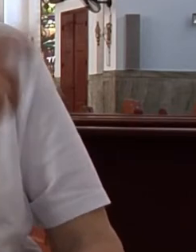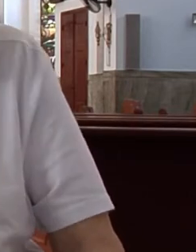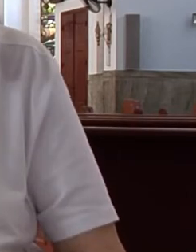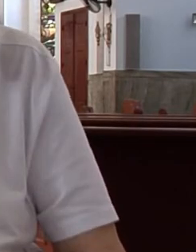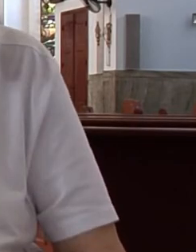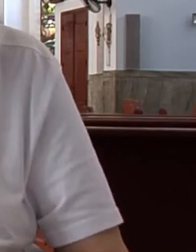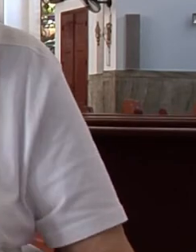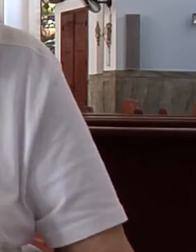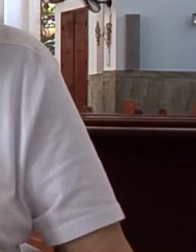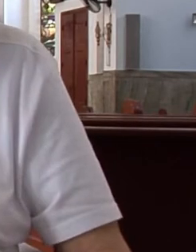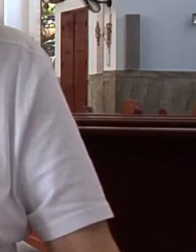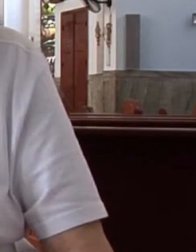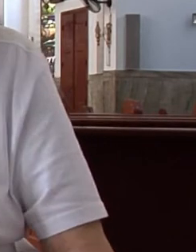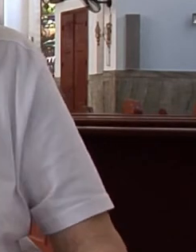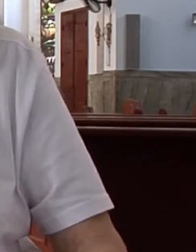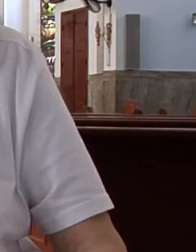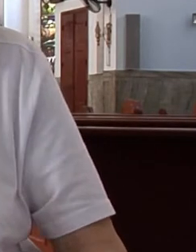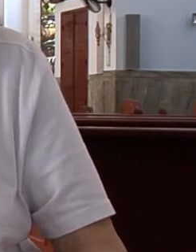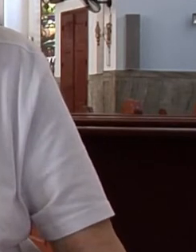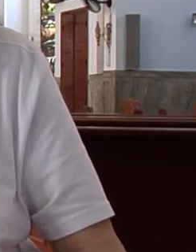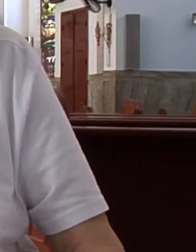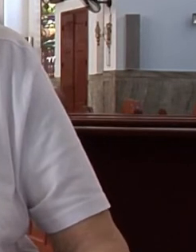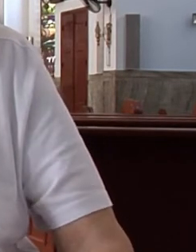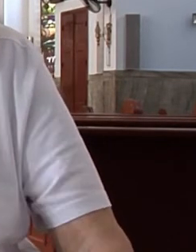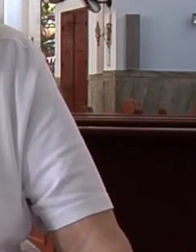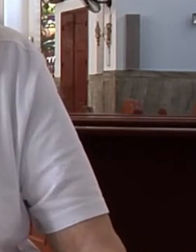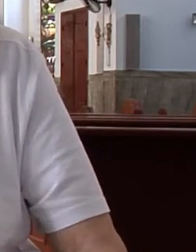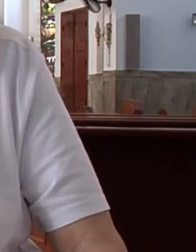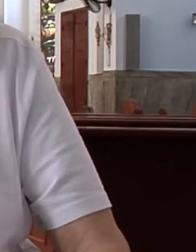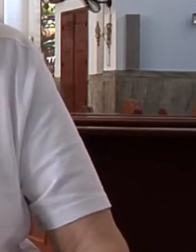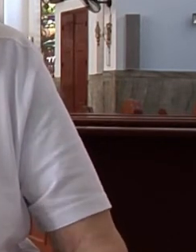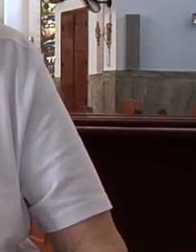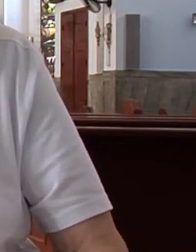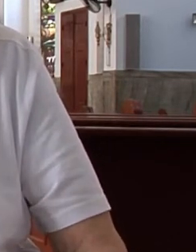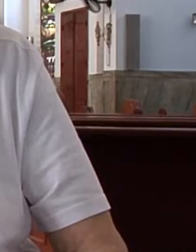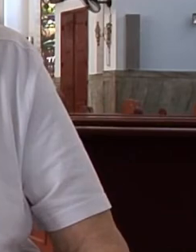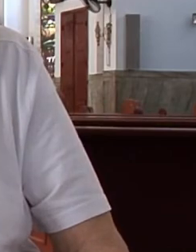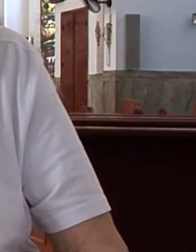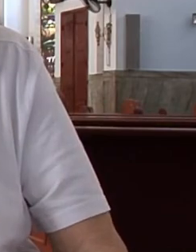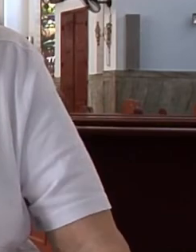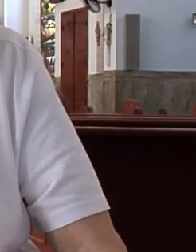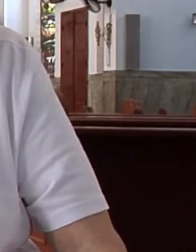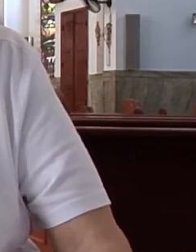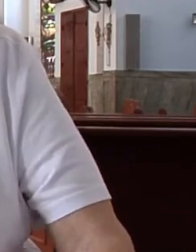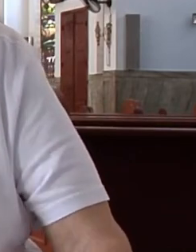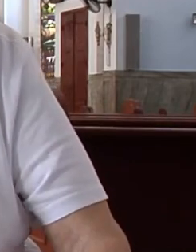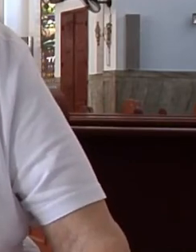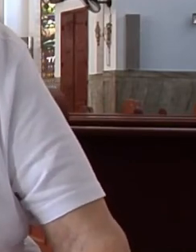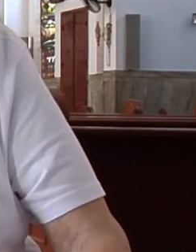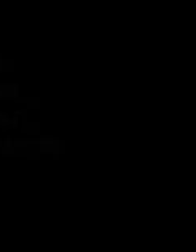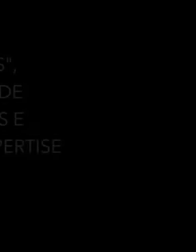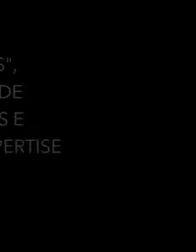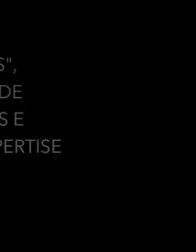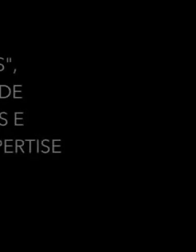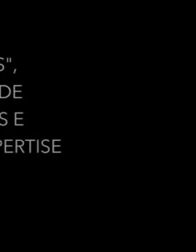algum garoto na redondeza que deve ter se ficar de olho grande na coisa. Ó.